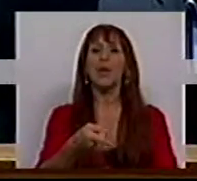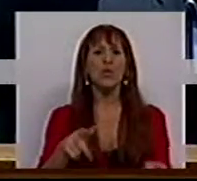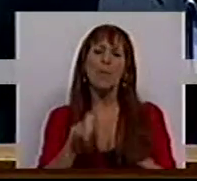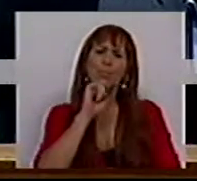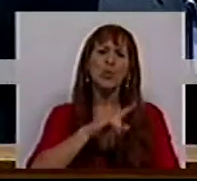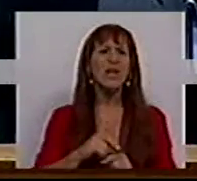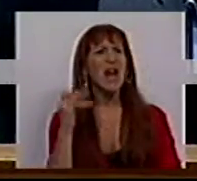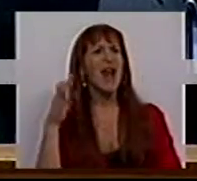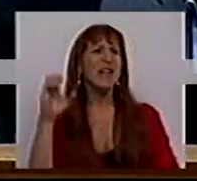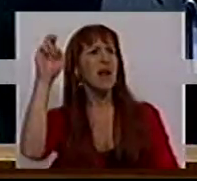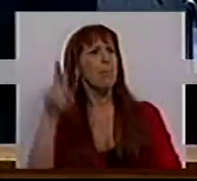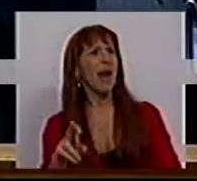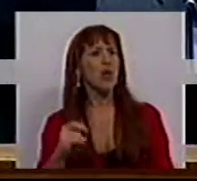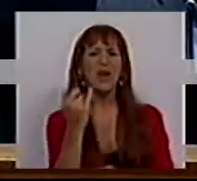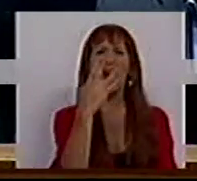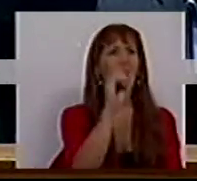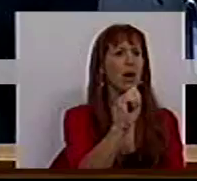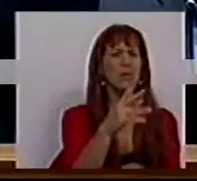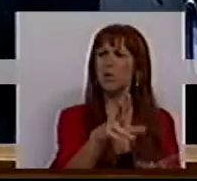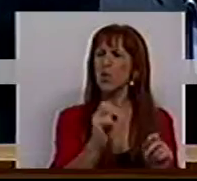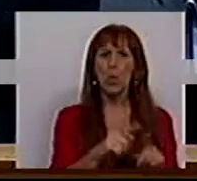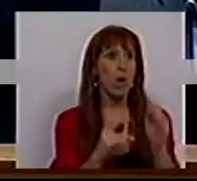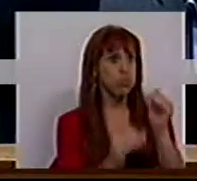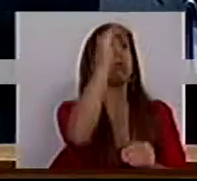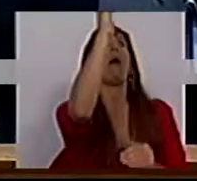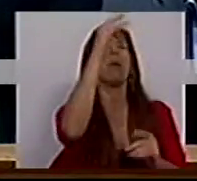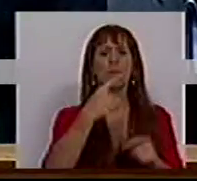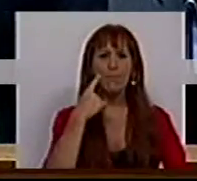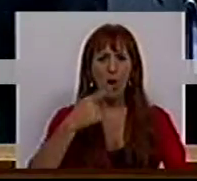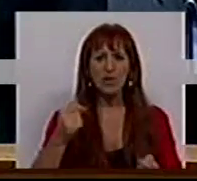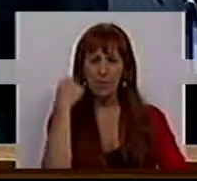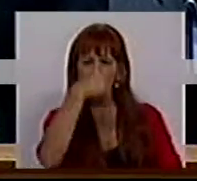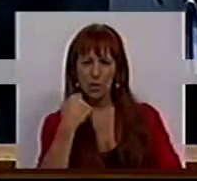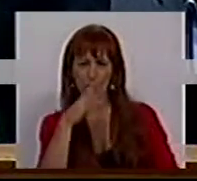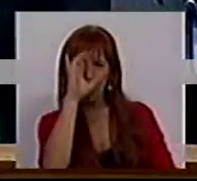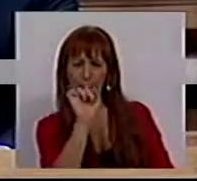que talvez o IRC baixo, quando o IRS nunca foi tão alto, mostra